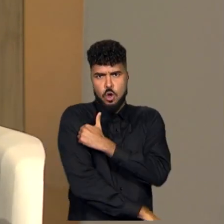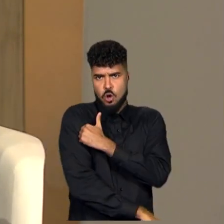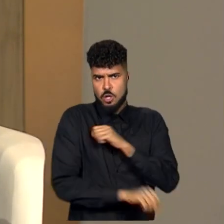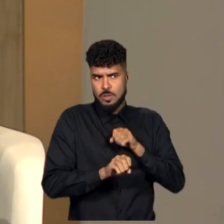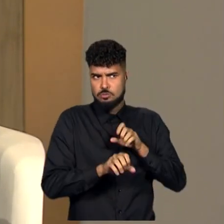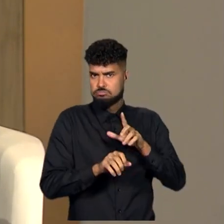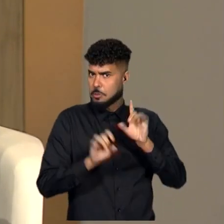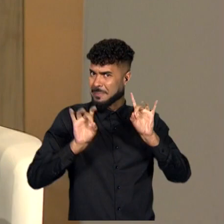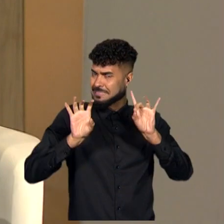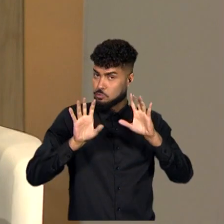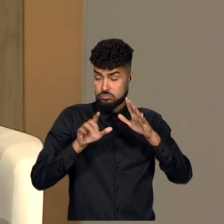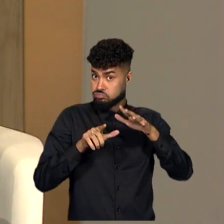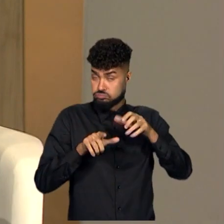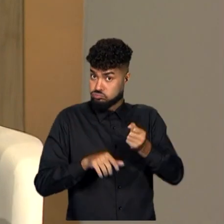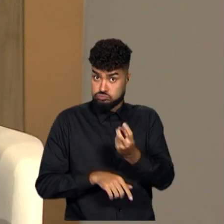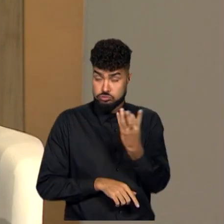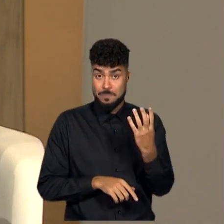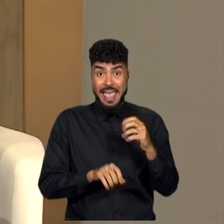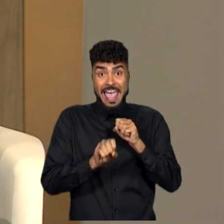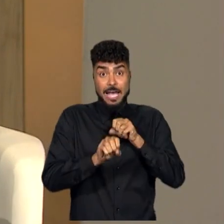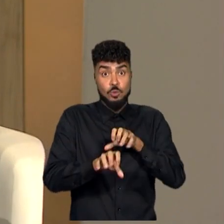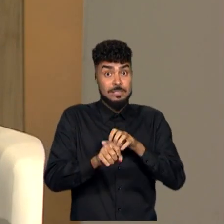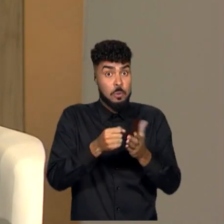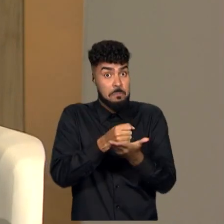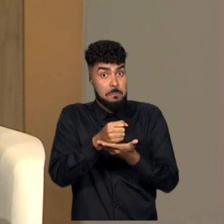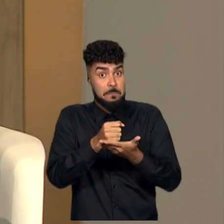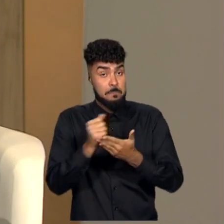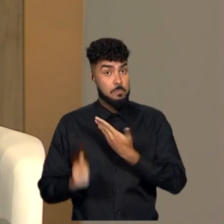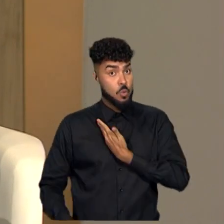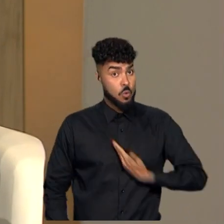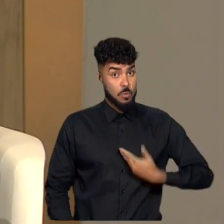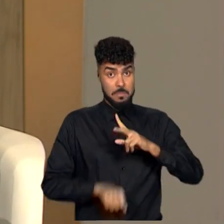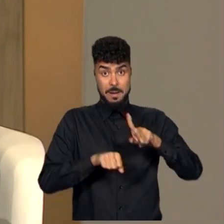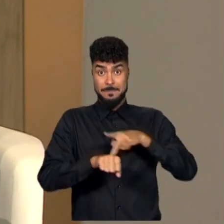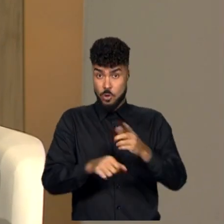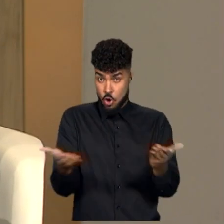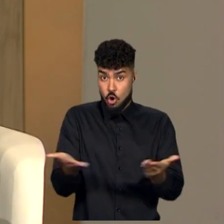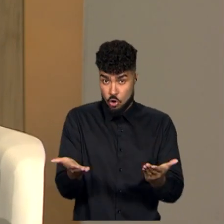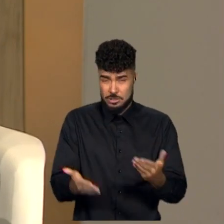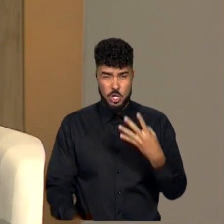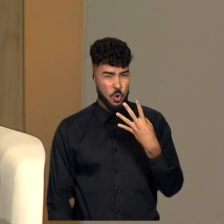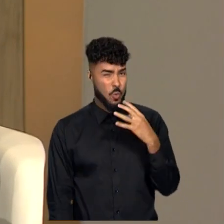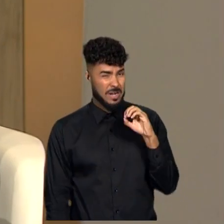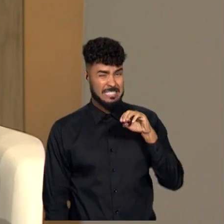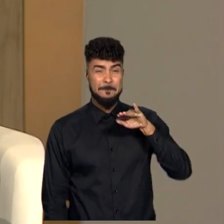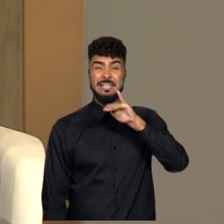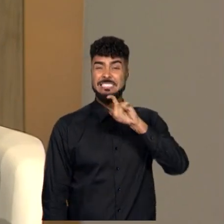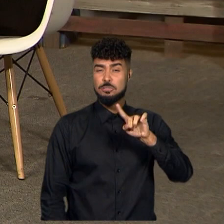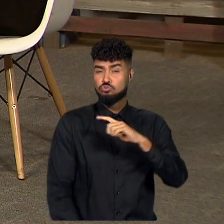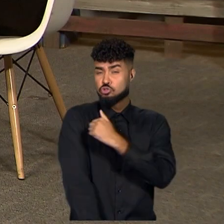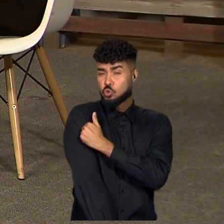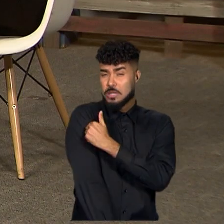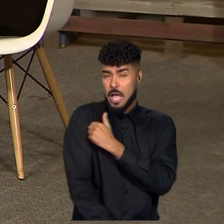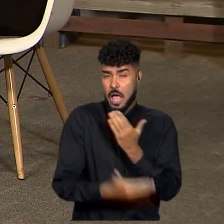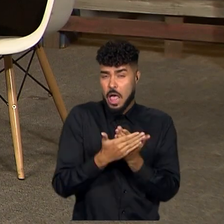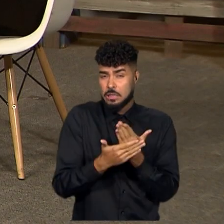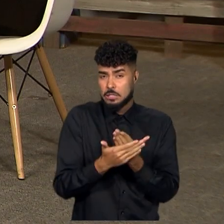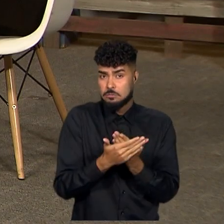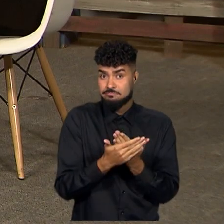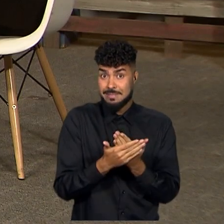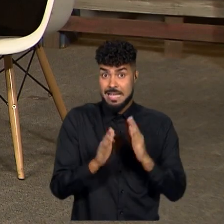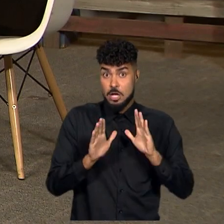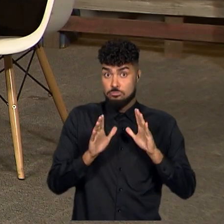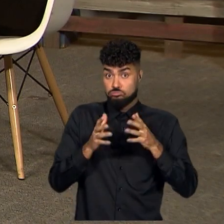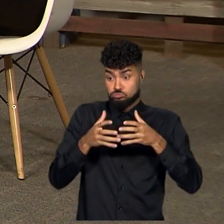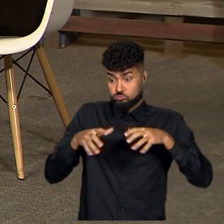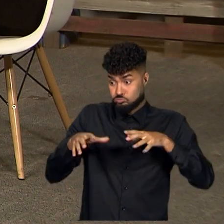gente pensar que na educação básica pública do país, hoje, a gente atende 40 milhões de estudantes, só na educação especial